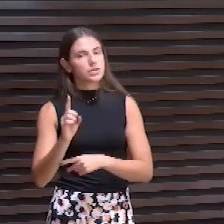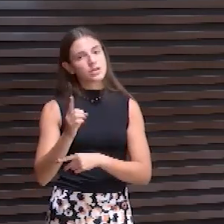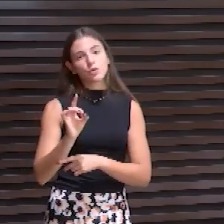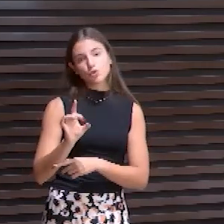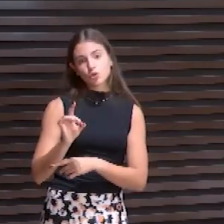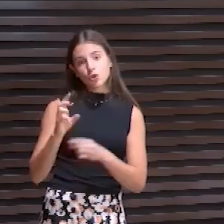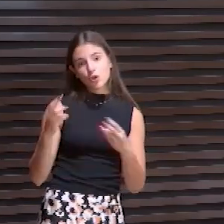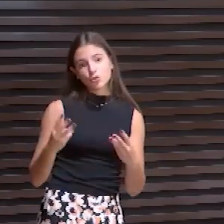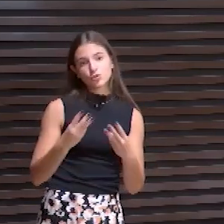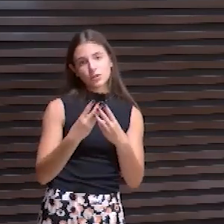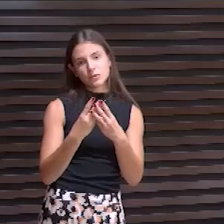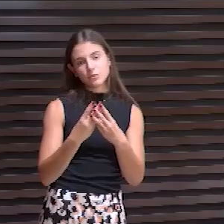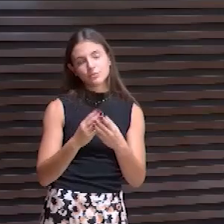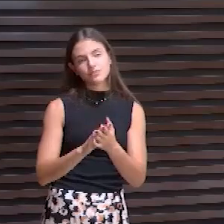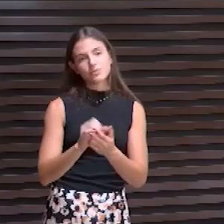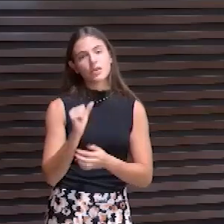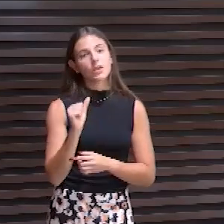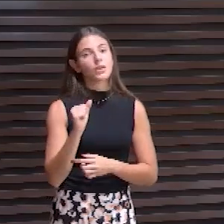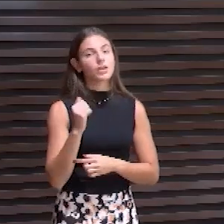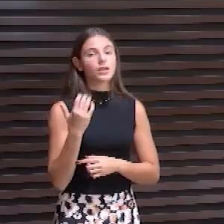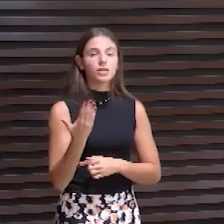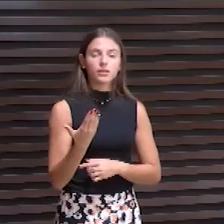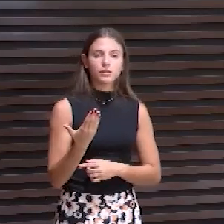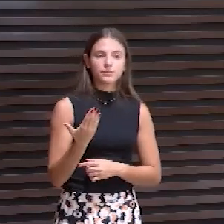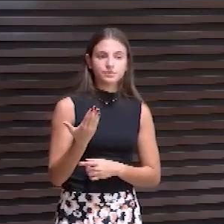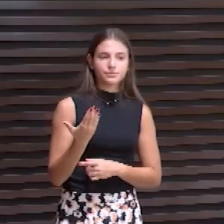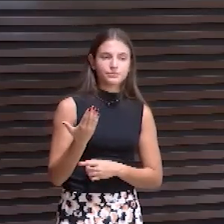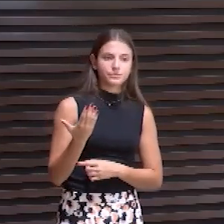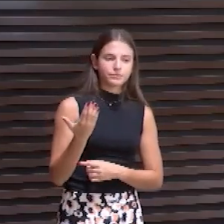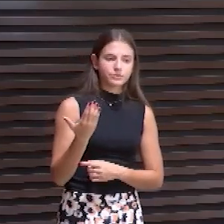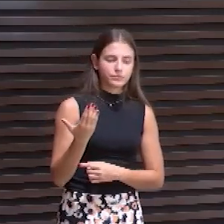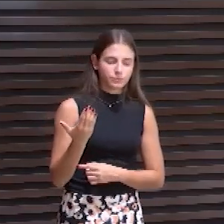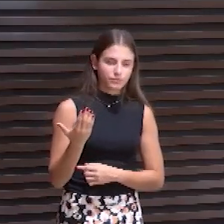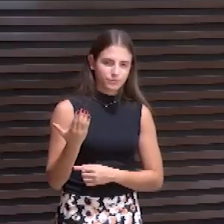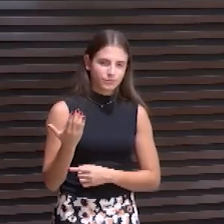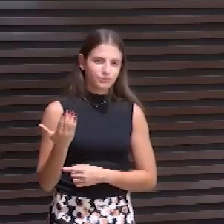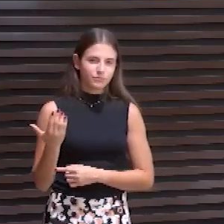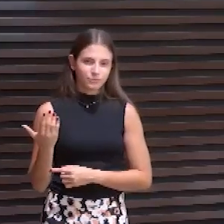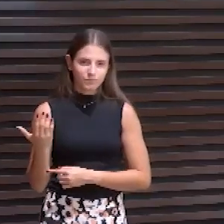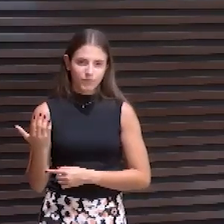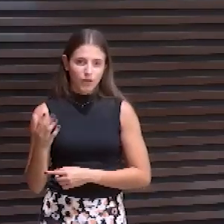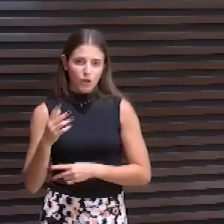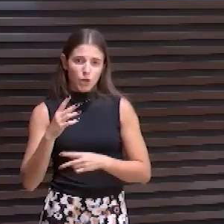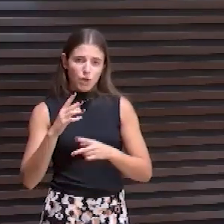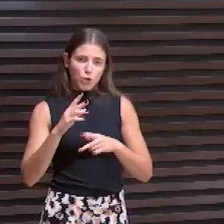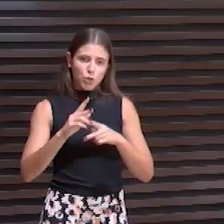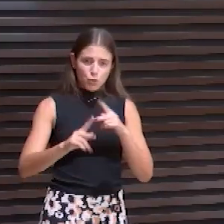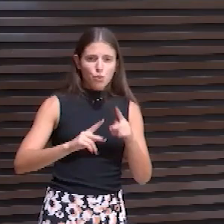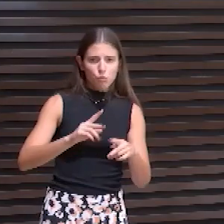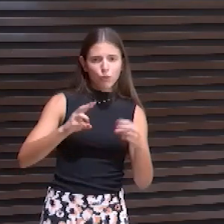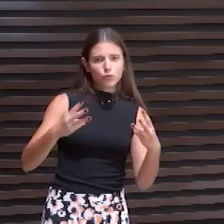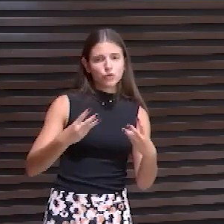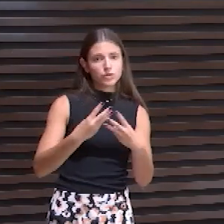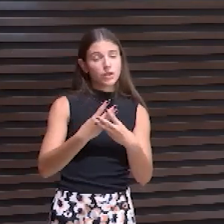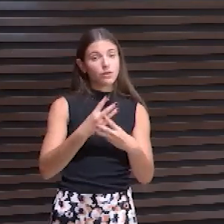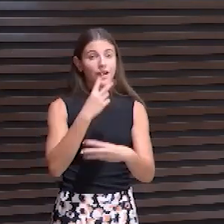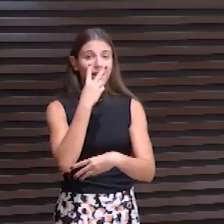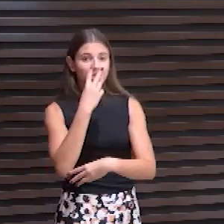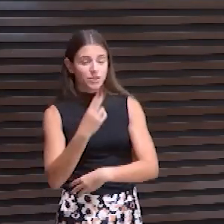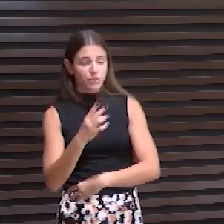aqueles ouvintes judeus exclusivistas, entendiam que só eles eram merecedores da graça de